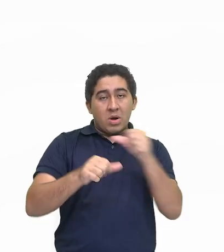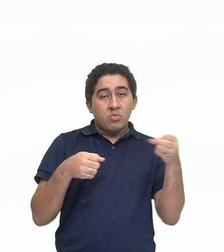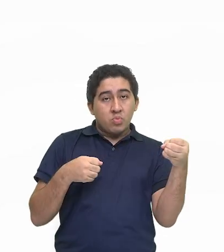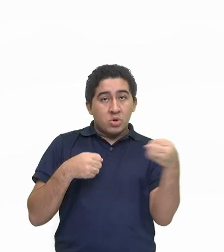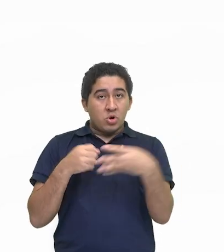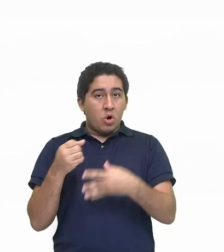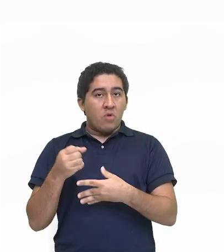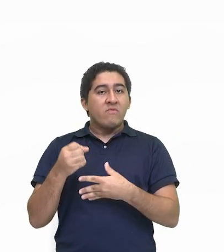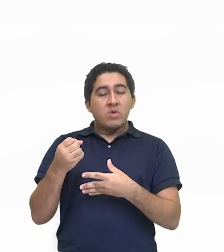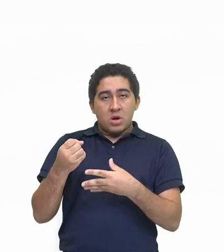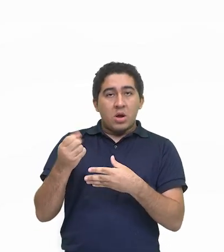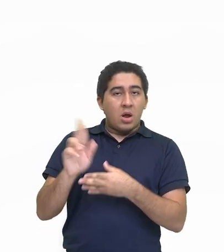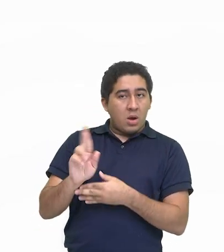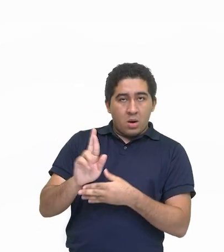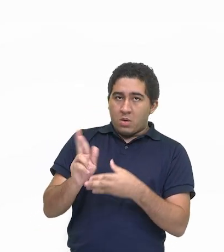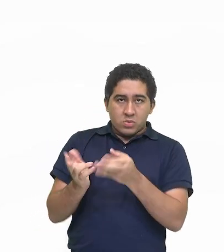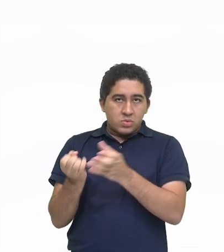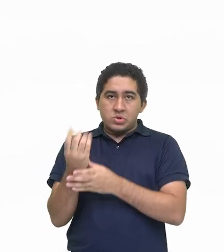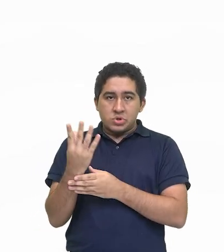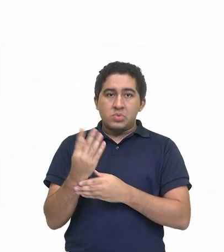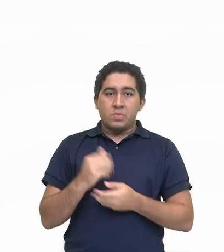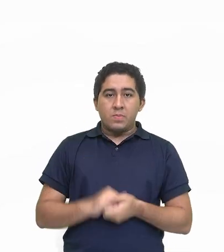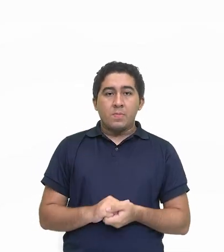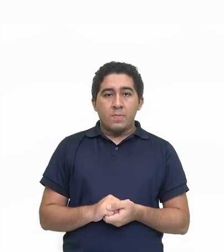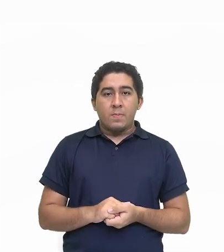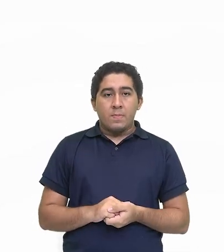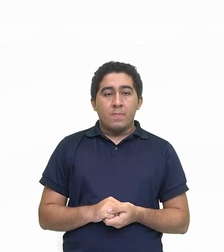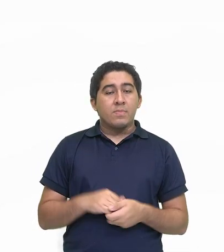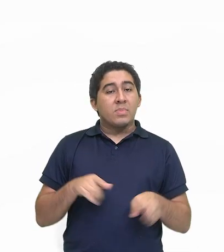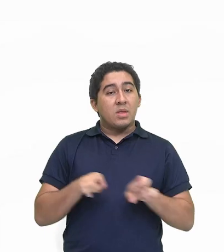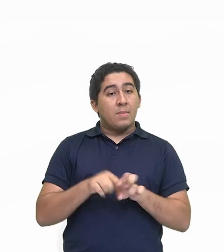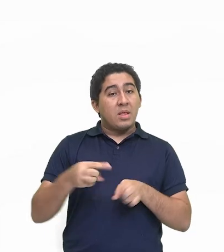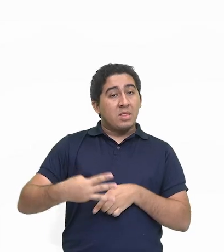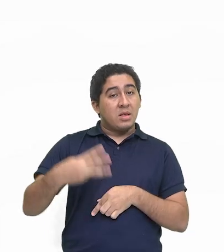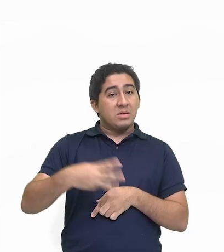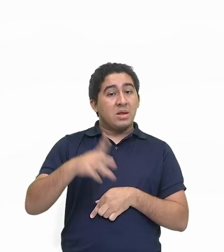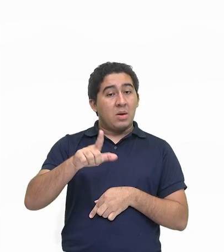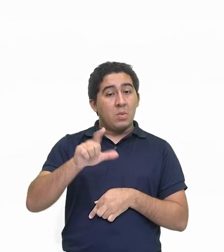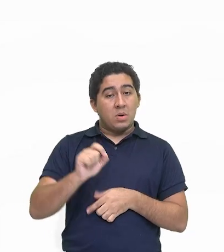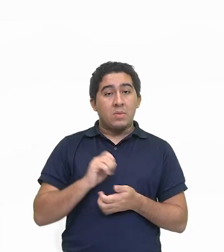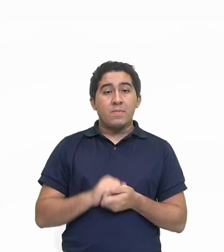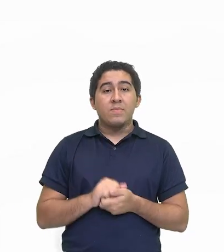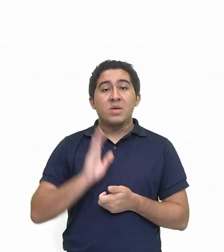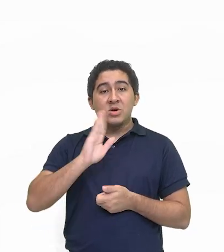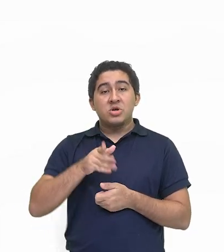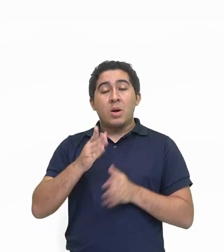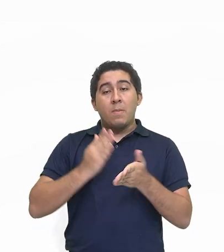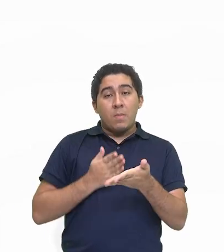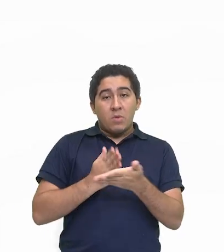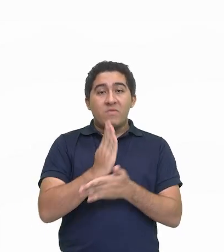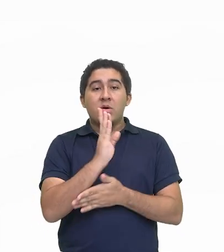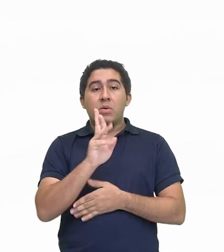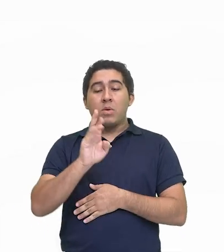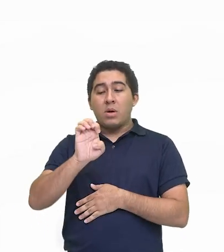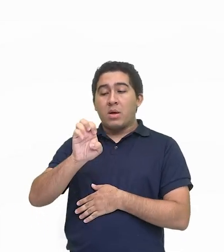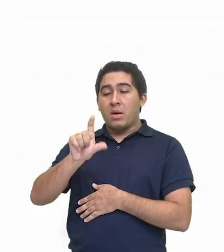nova moeda. E a terceira fase vai ser o lançamento do real.